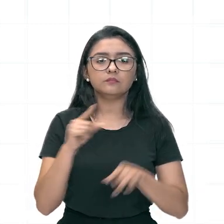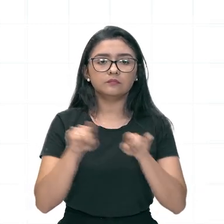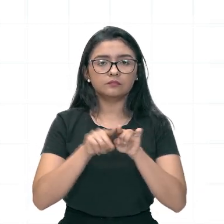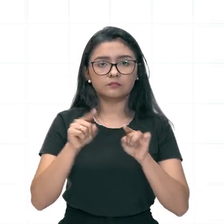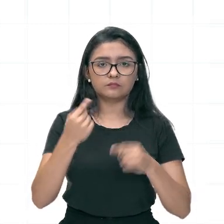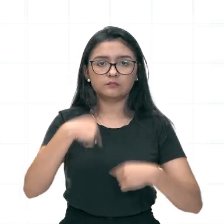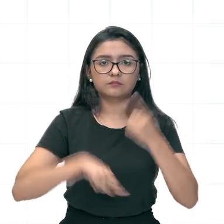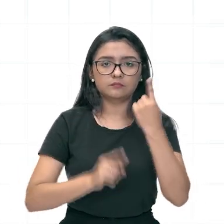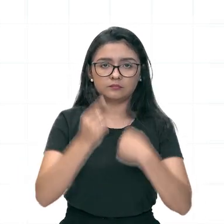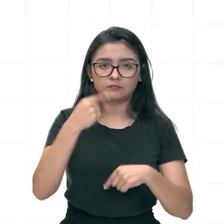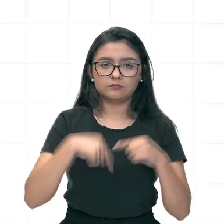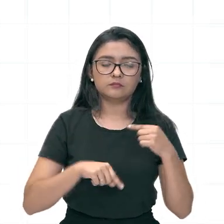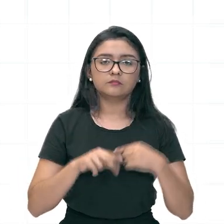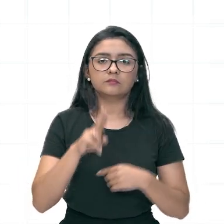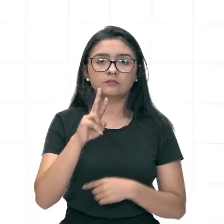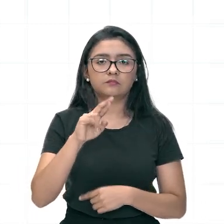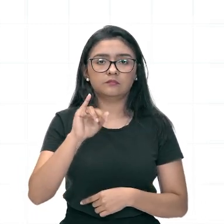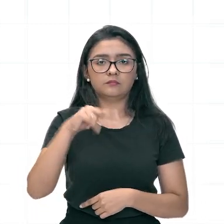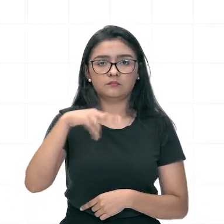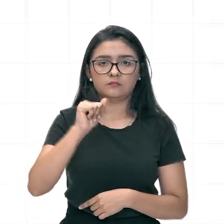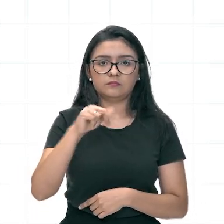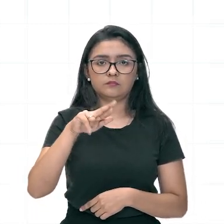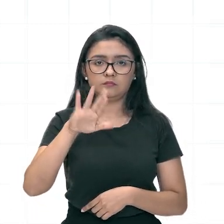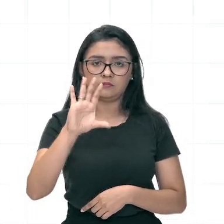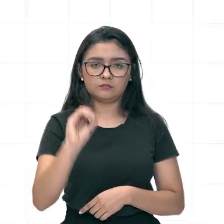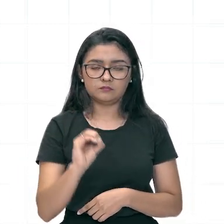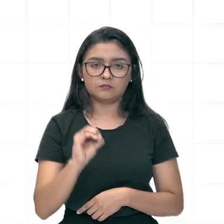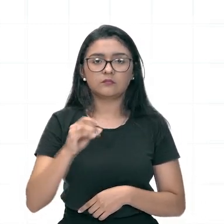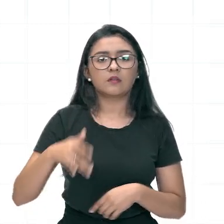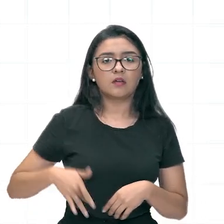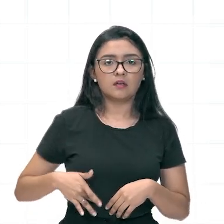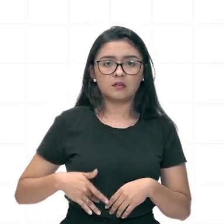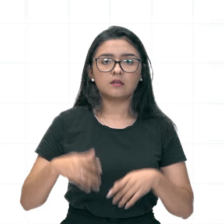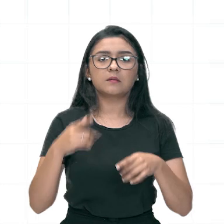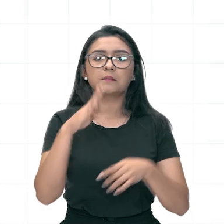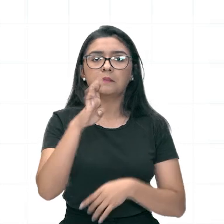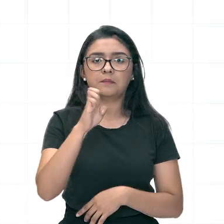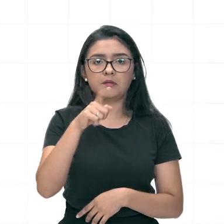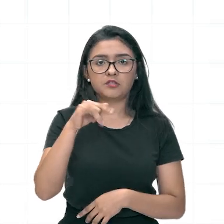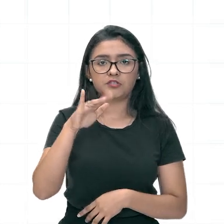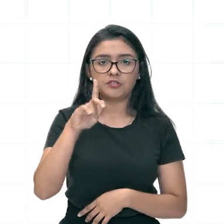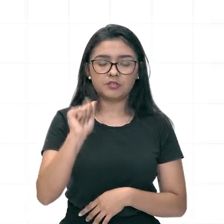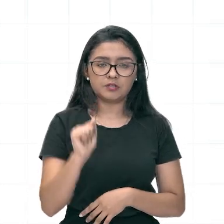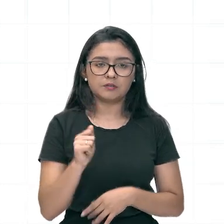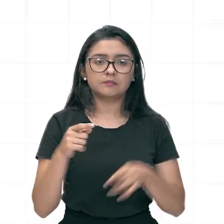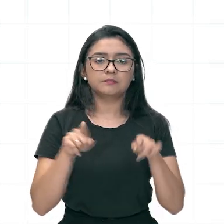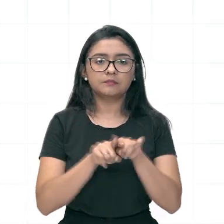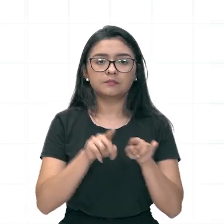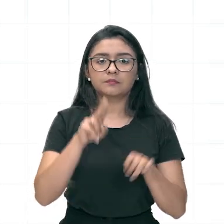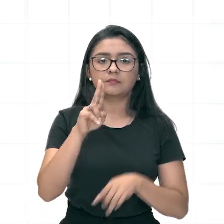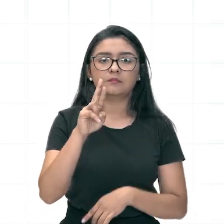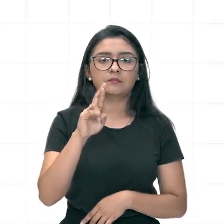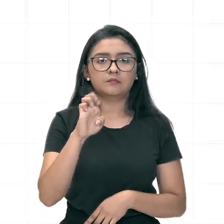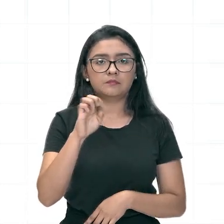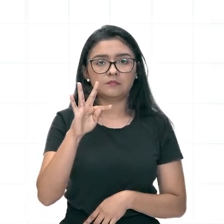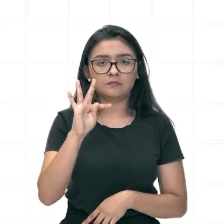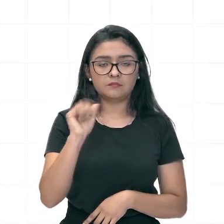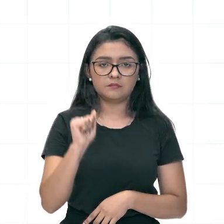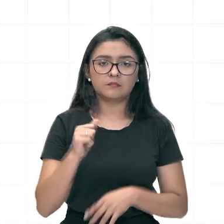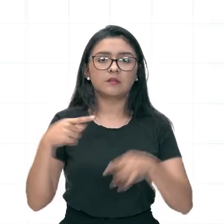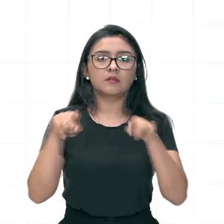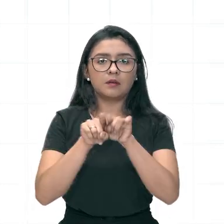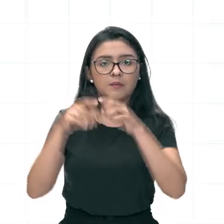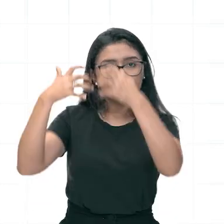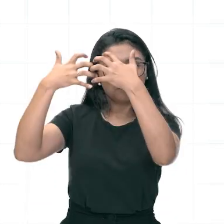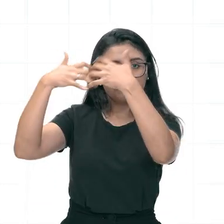Apresentam um sistema urinário formado por rins, ureteres, bexiga urinária e uretra. E o sistema nervoso é